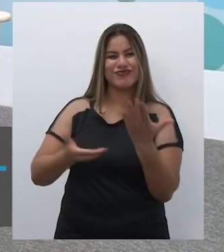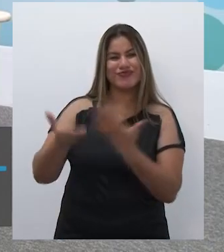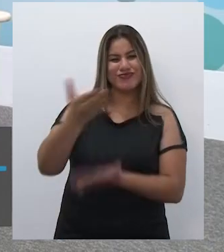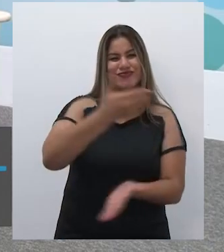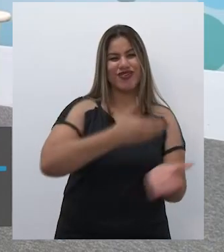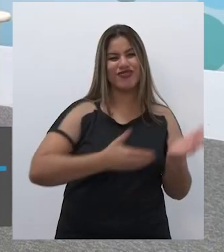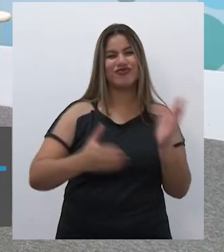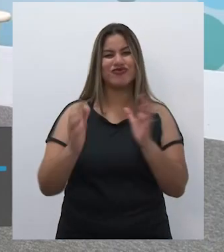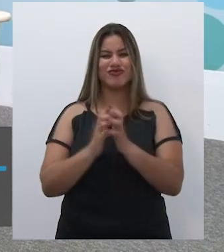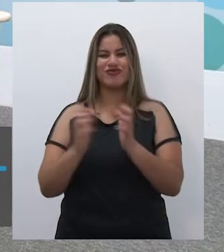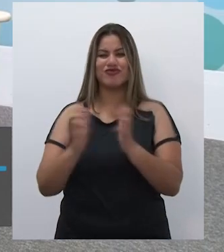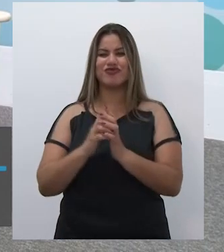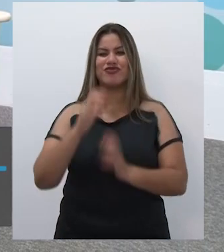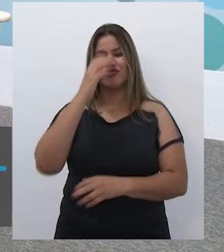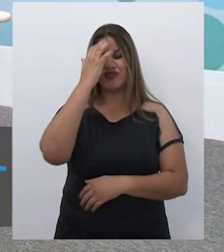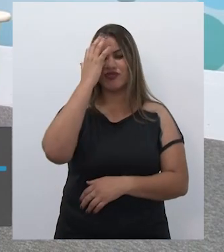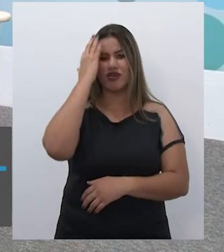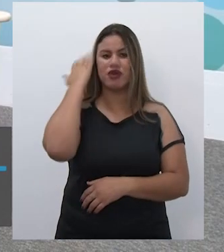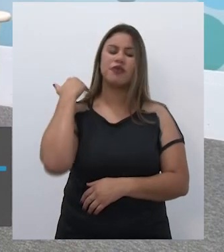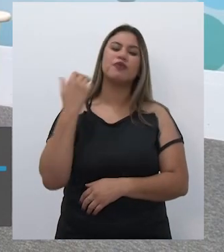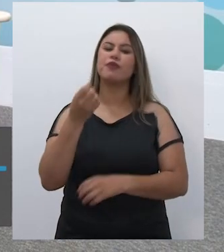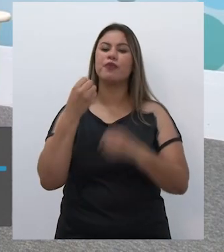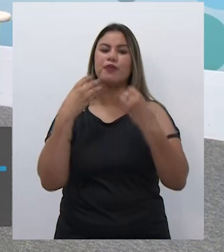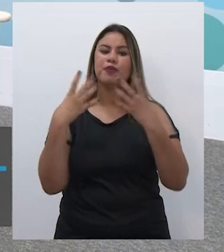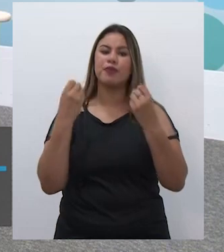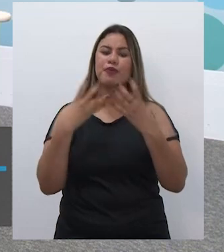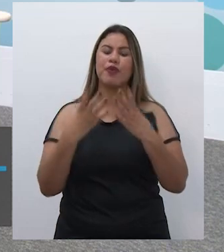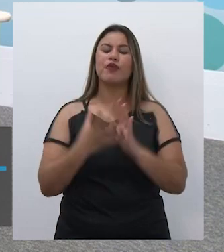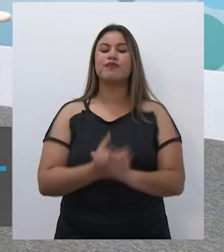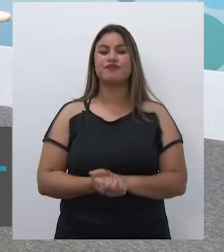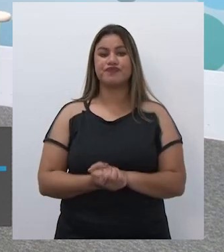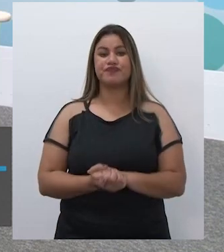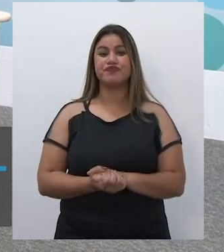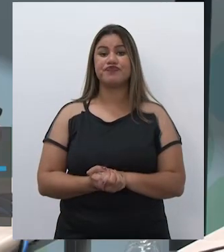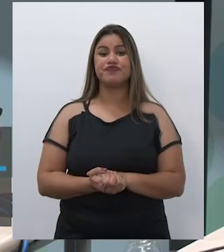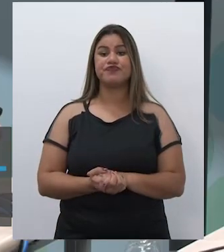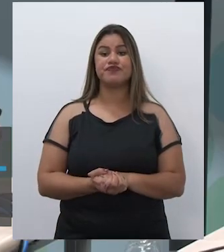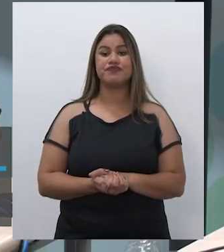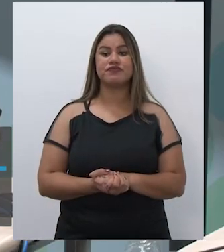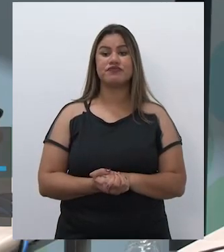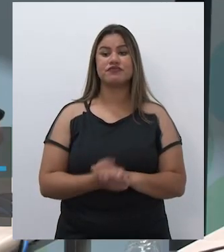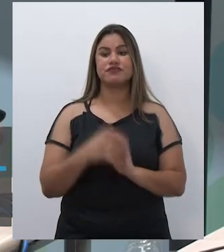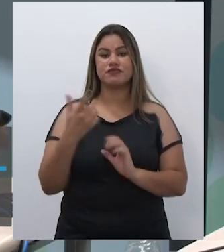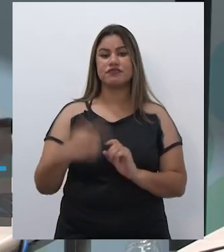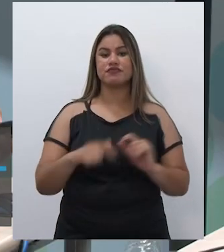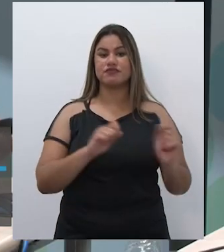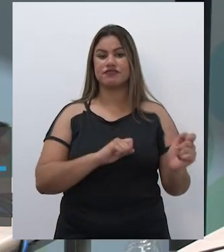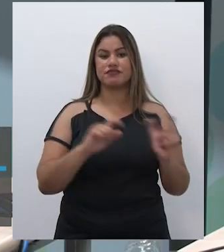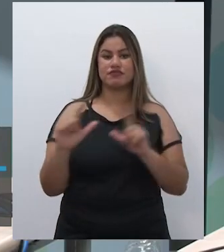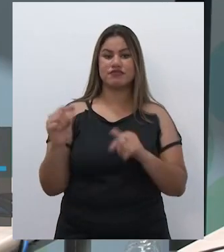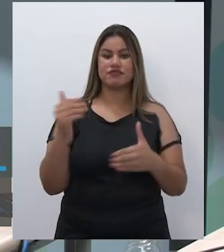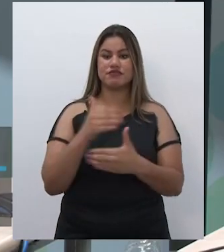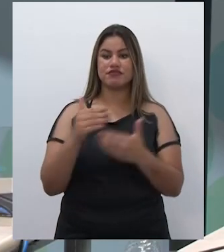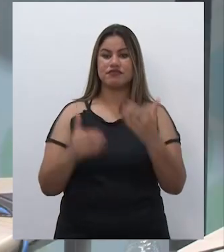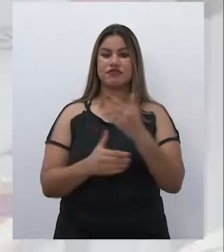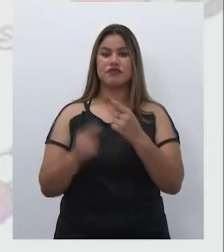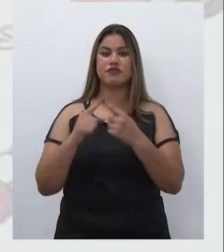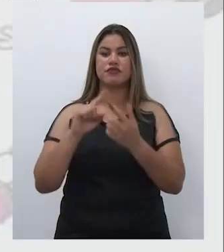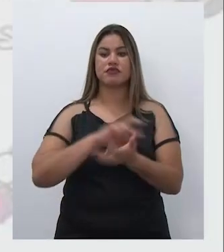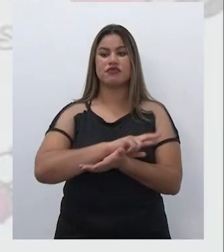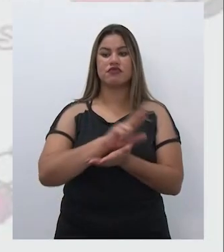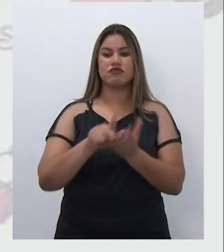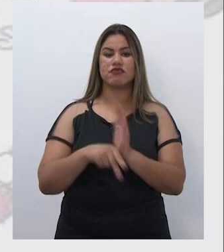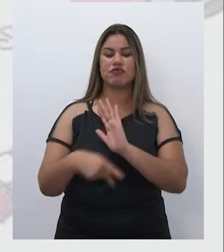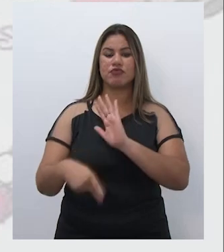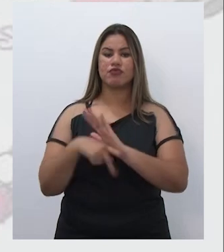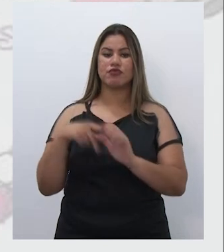Anderson? Então, muito bom, professor Anderson, essa colocação. Bora lá passar para os nossos alunos quais são as características